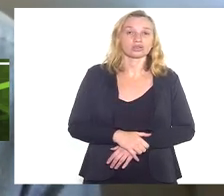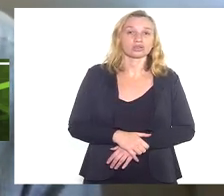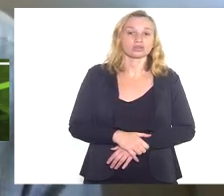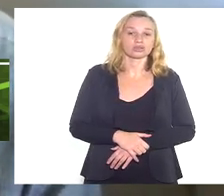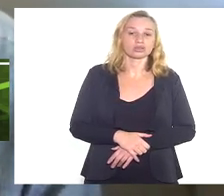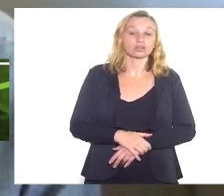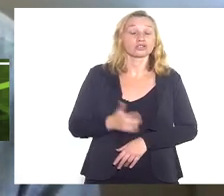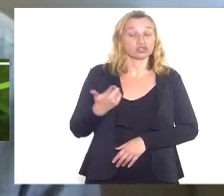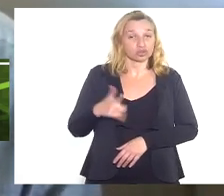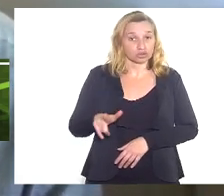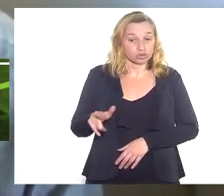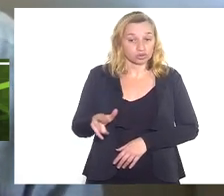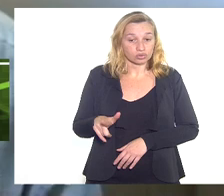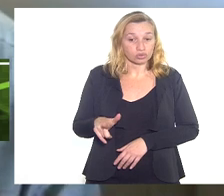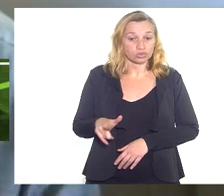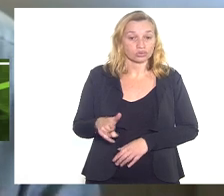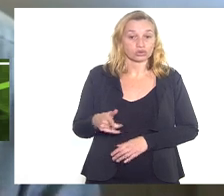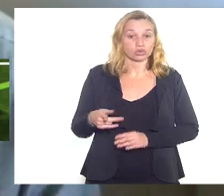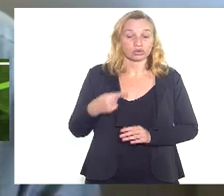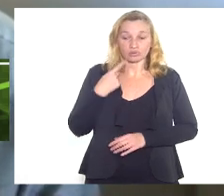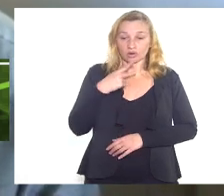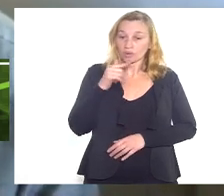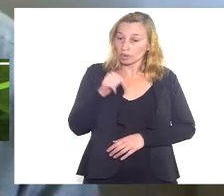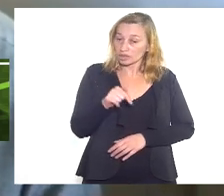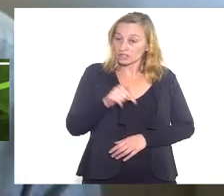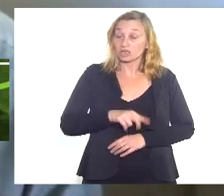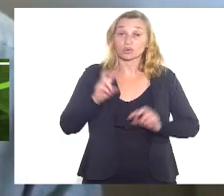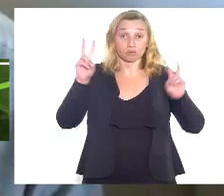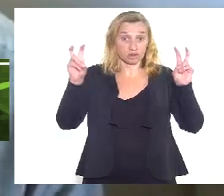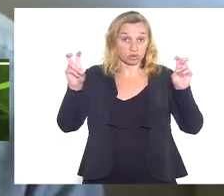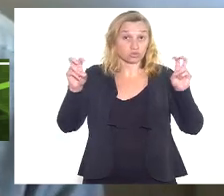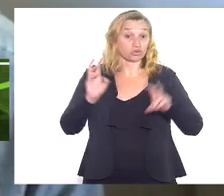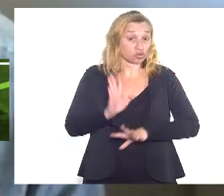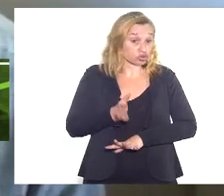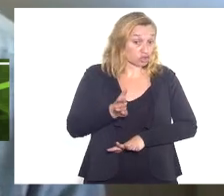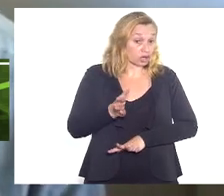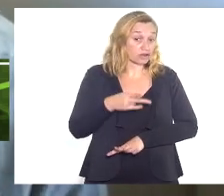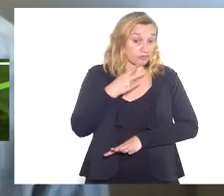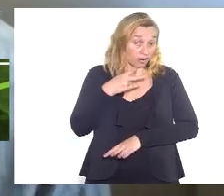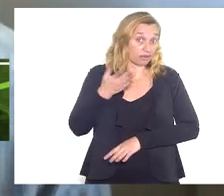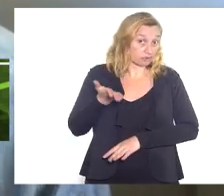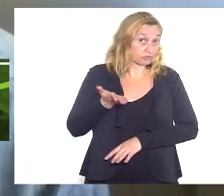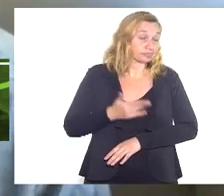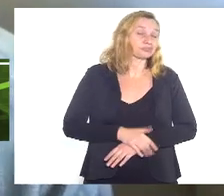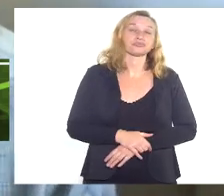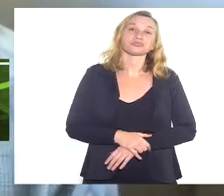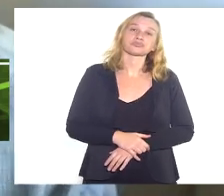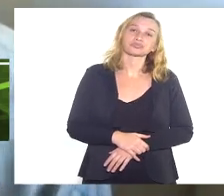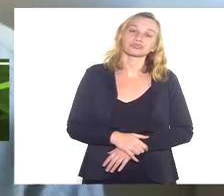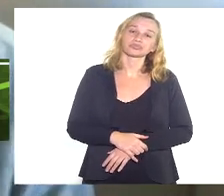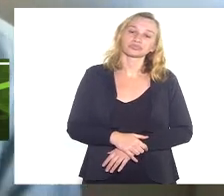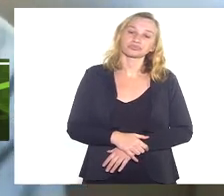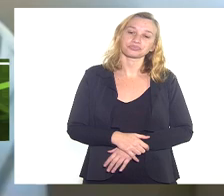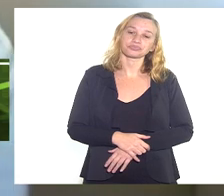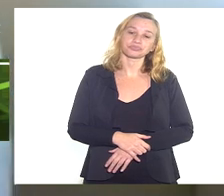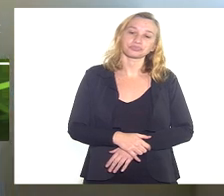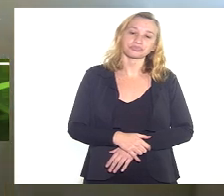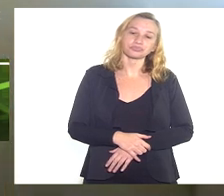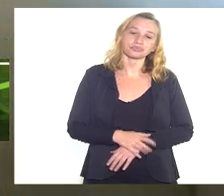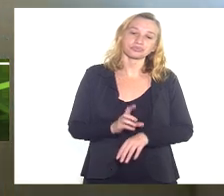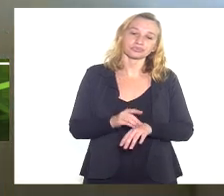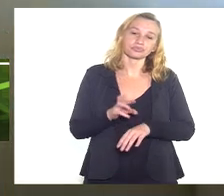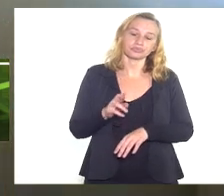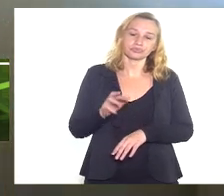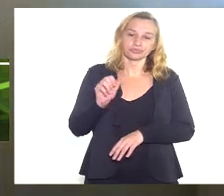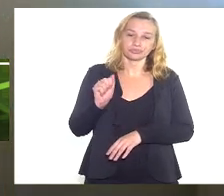porque mais uma vez nos trouxe à tona aqui uma questão que eu já tinha levantado pelo doutor